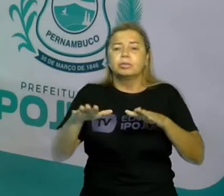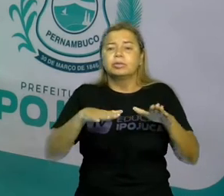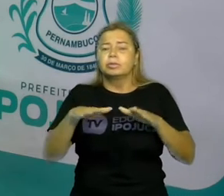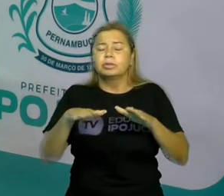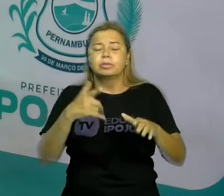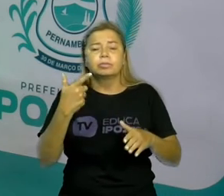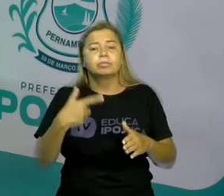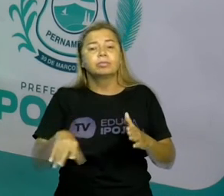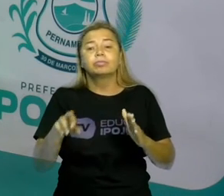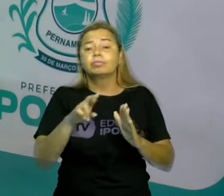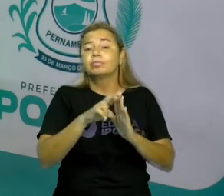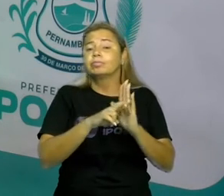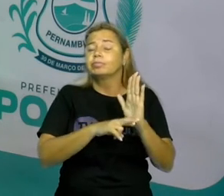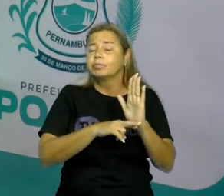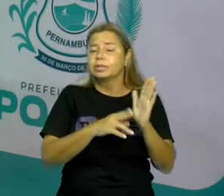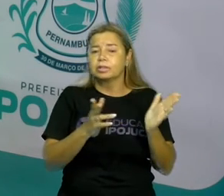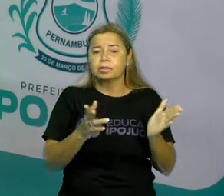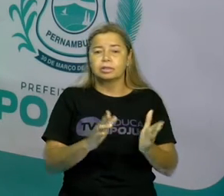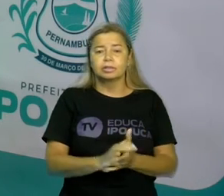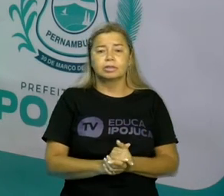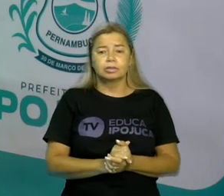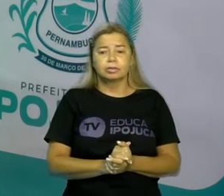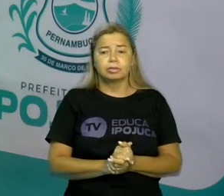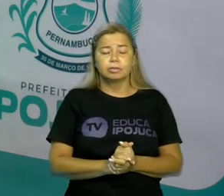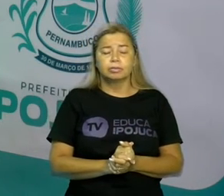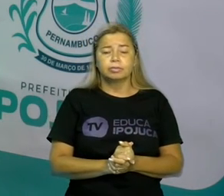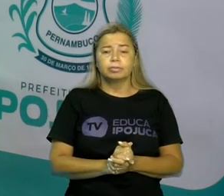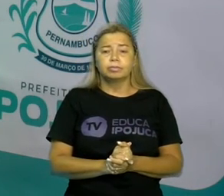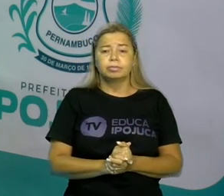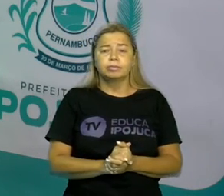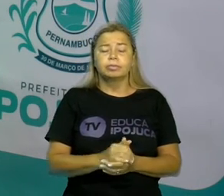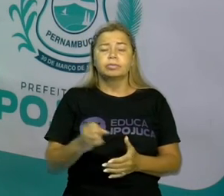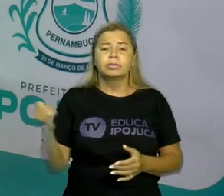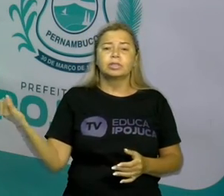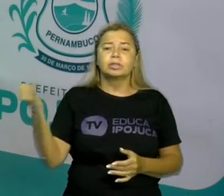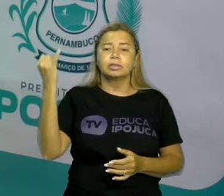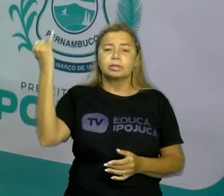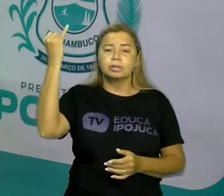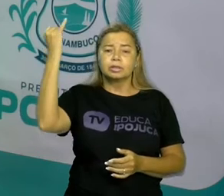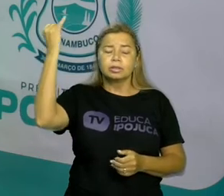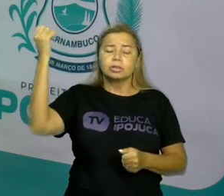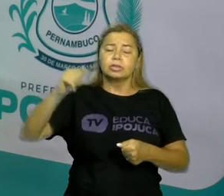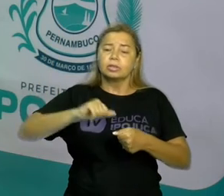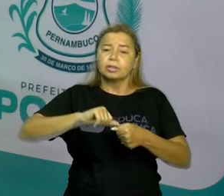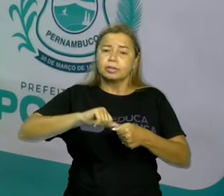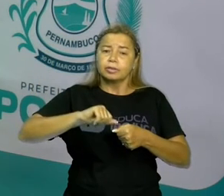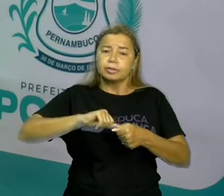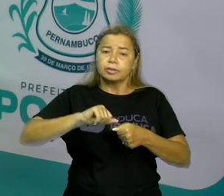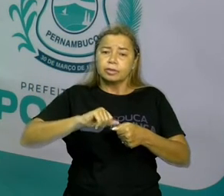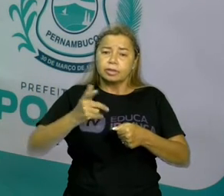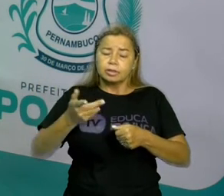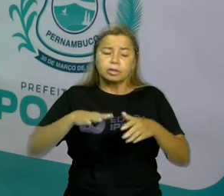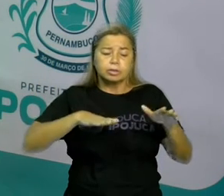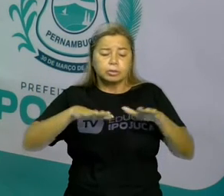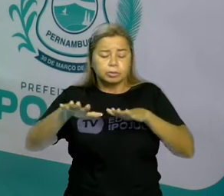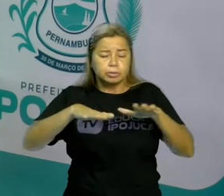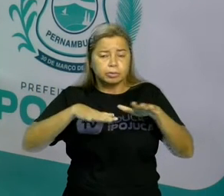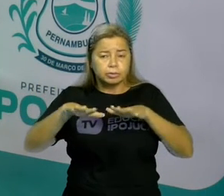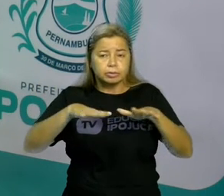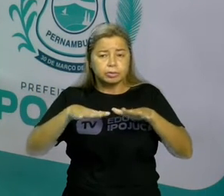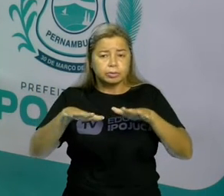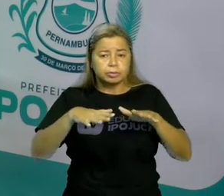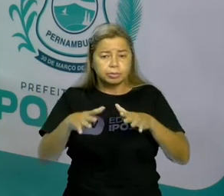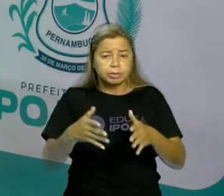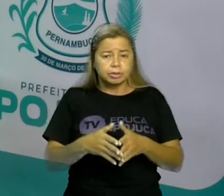regra determinada, né? O importante é fazer o percurso da maneira